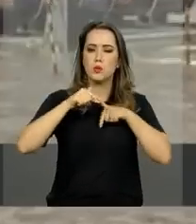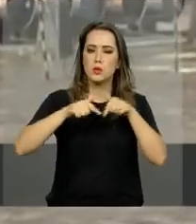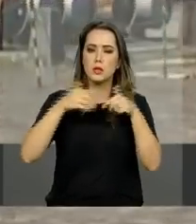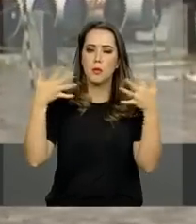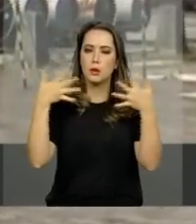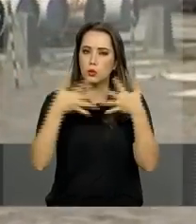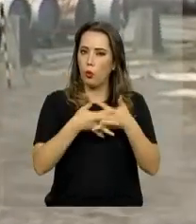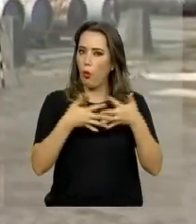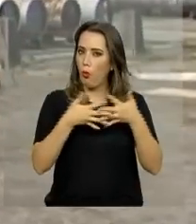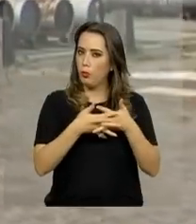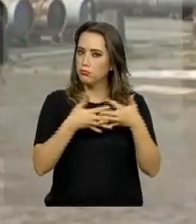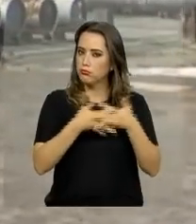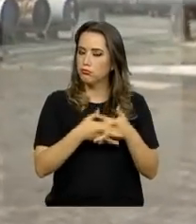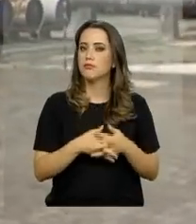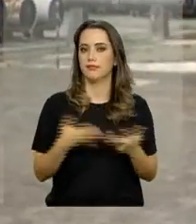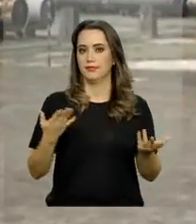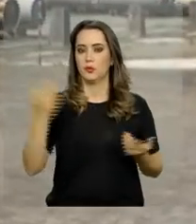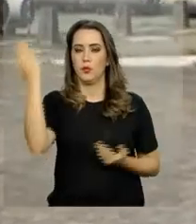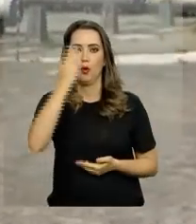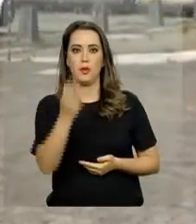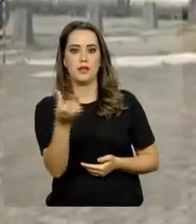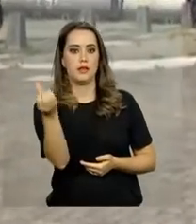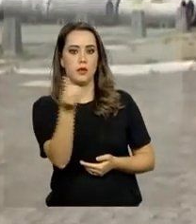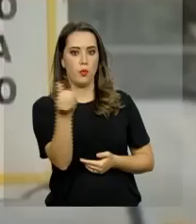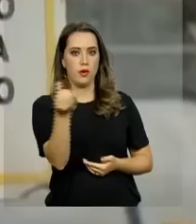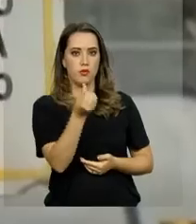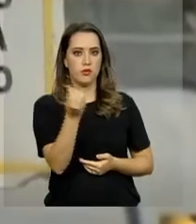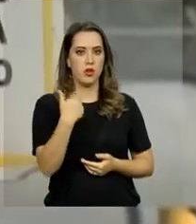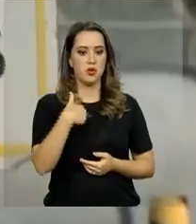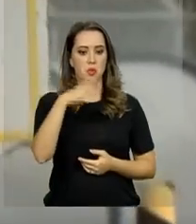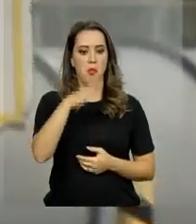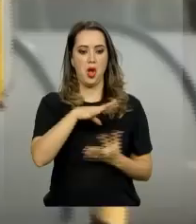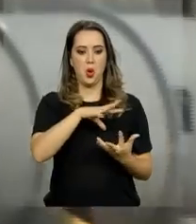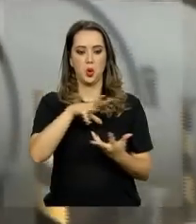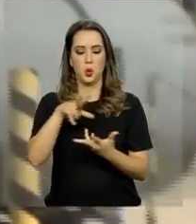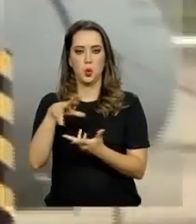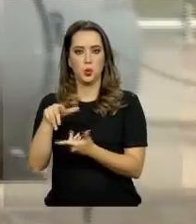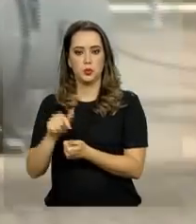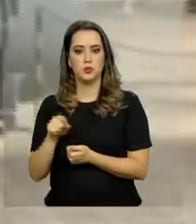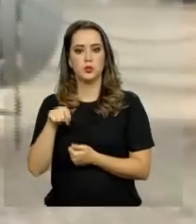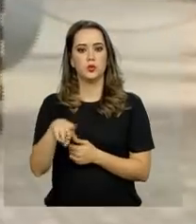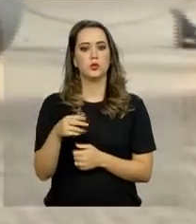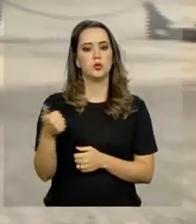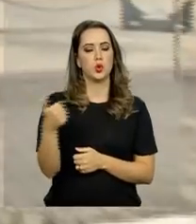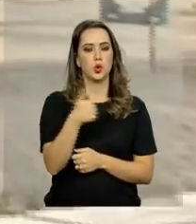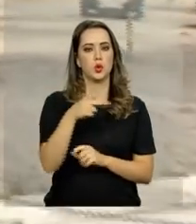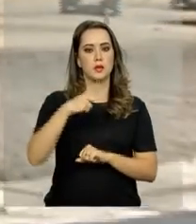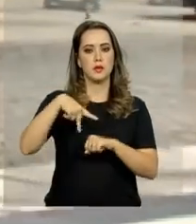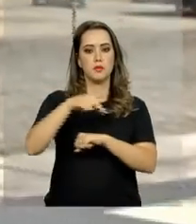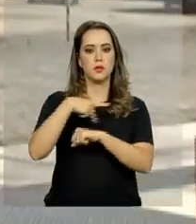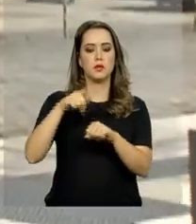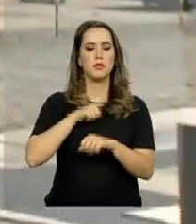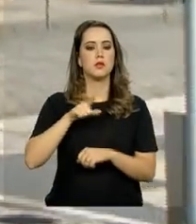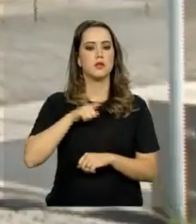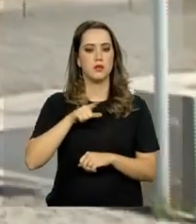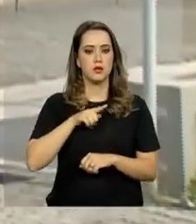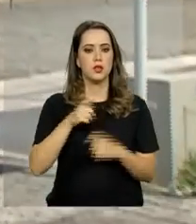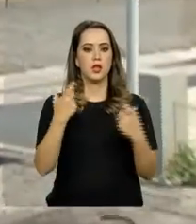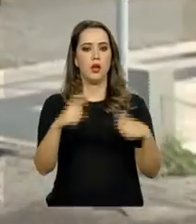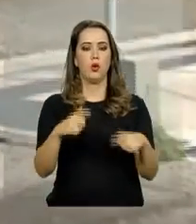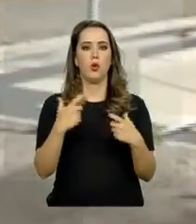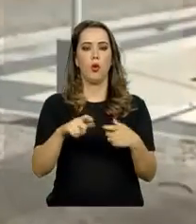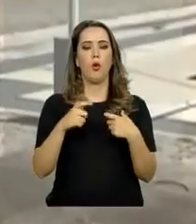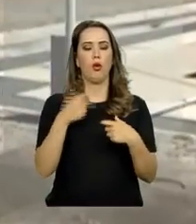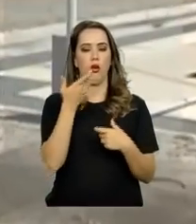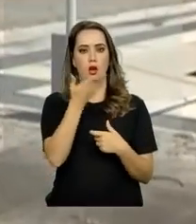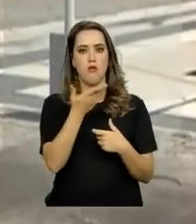complexa. O Brasil tem a 6ª maior reserva de urânio do mundo e faz parte de um seleto grupo de 12 países detentores de instalações